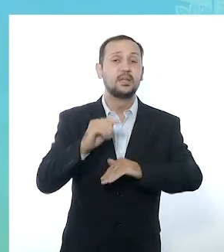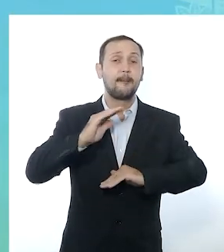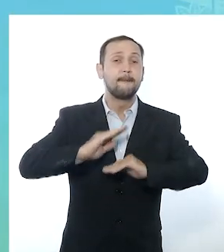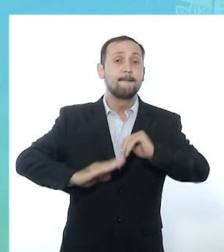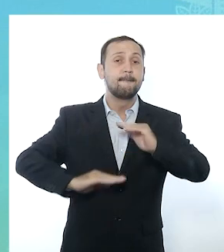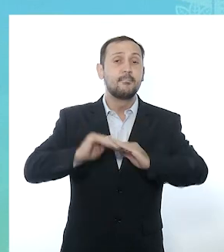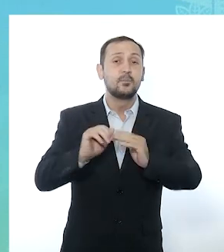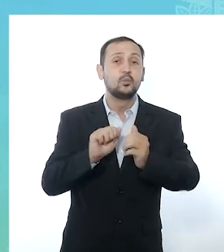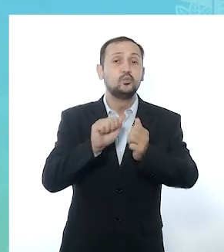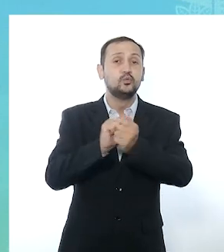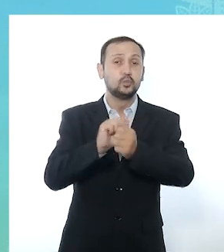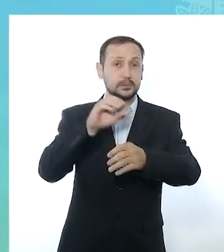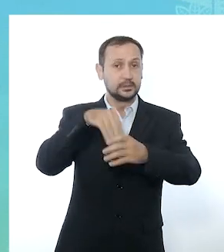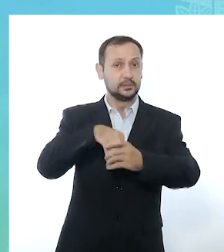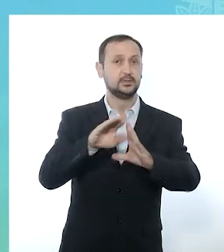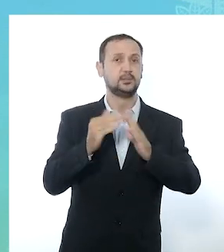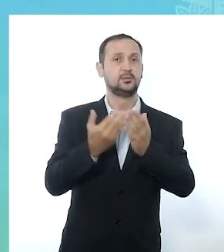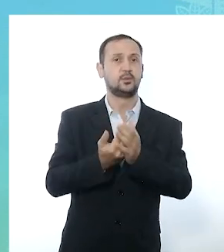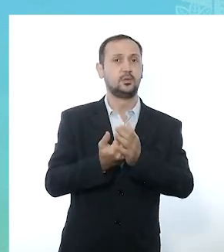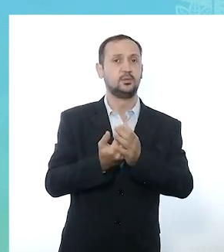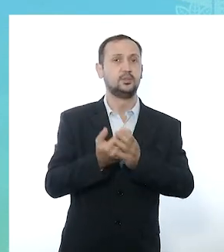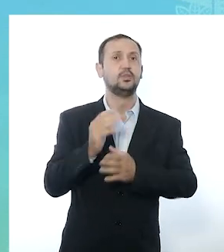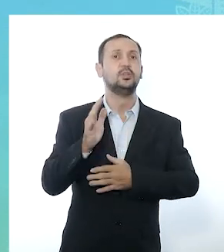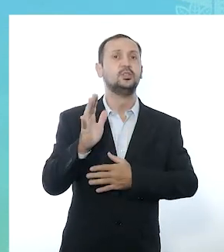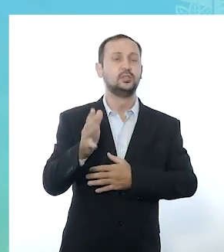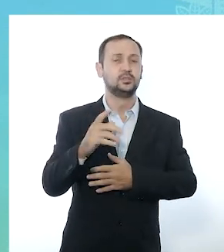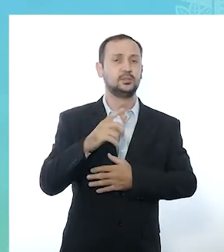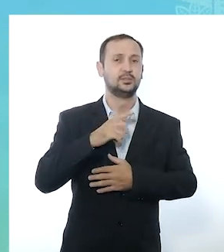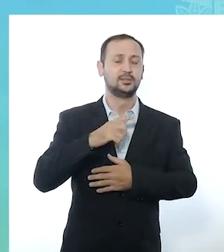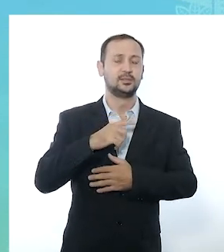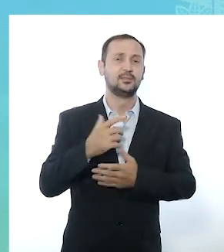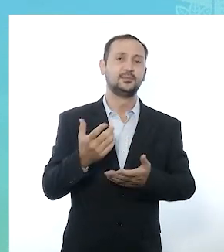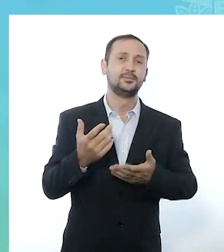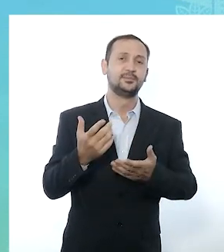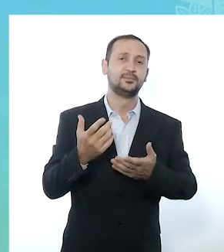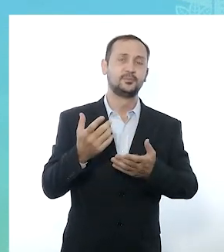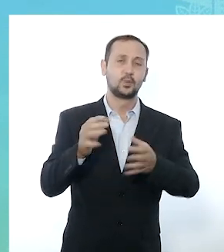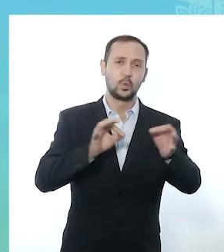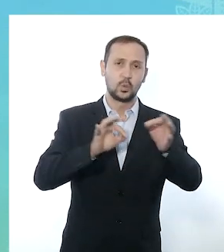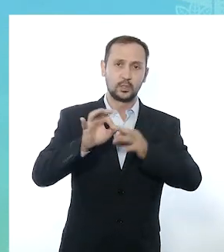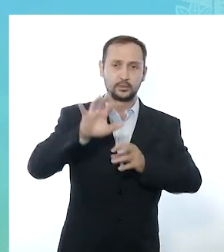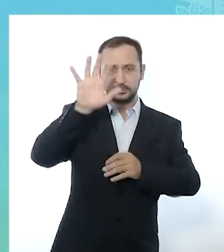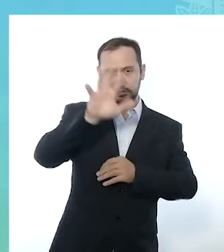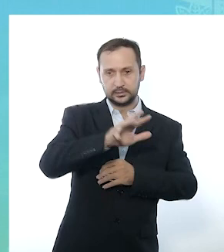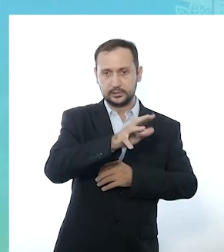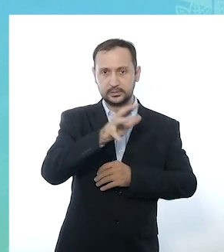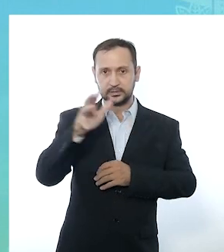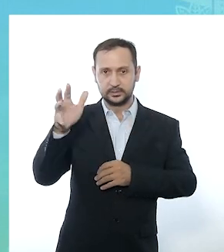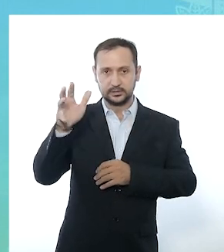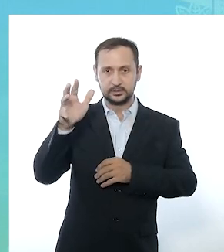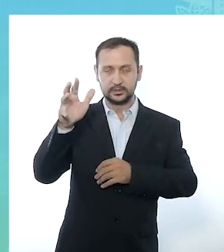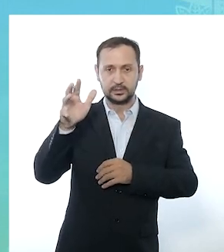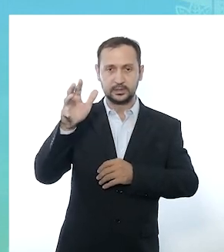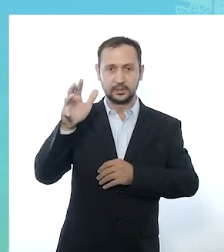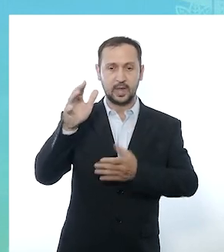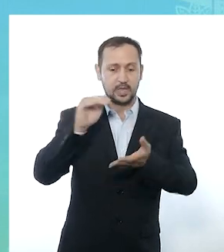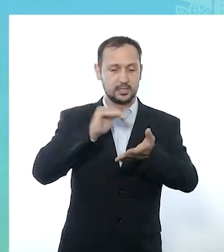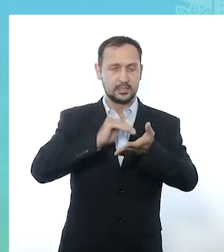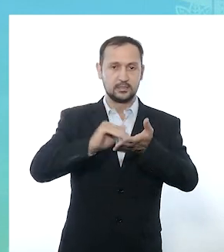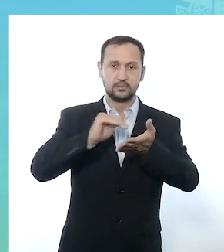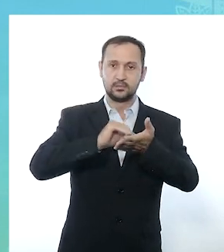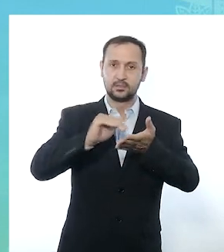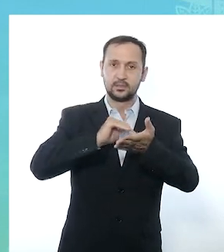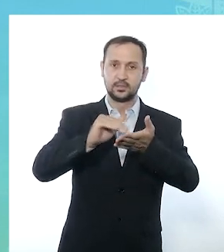nas escolas. Já existe dentro do organograma da Secretaria Estadual de Educação essa área